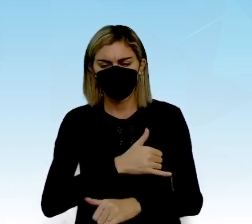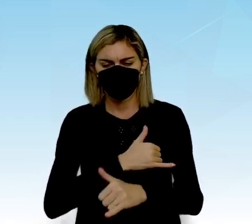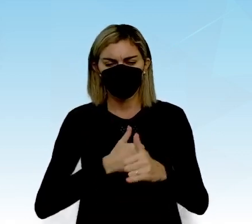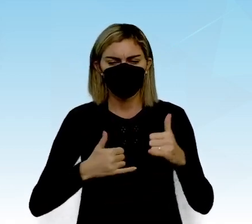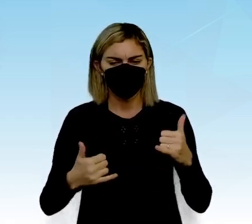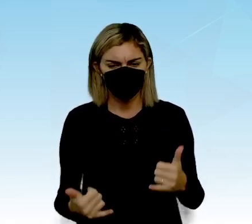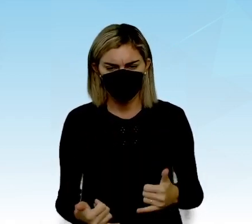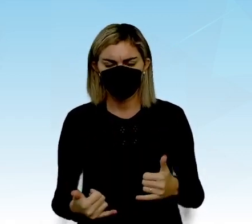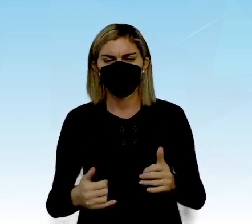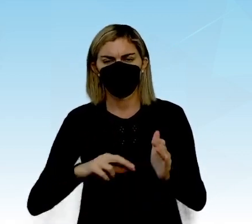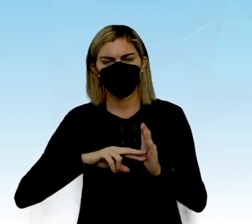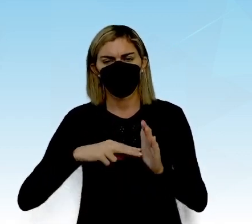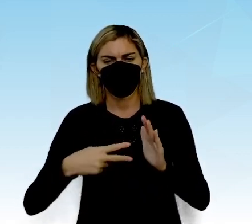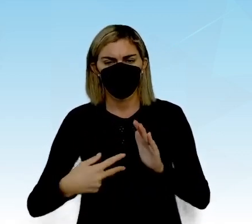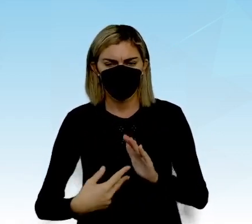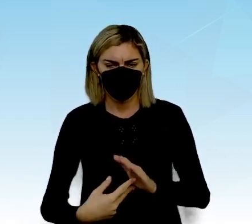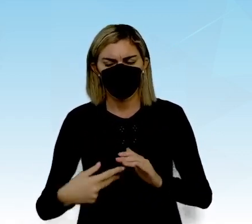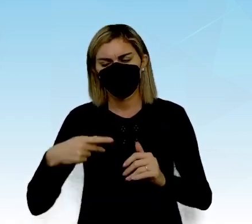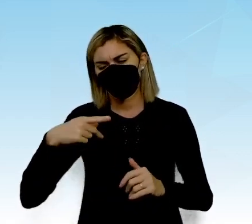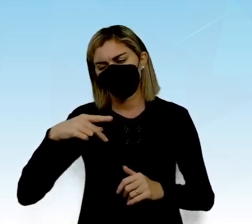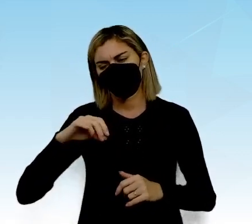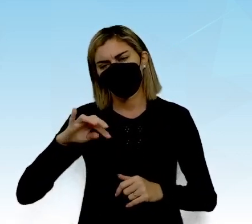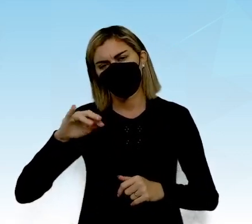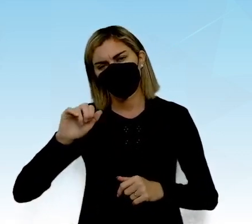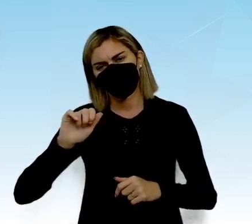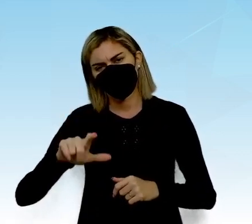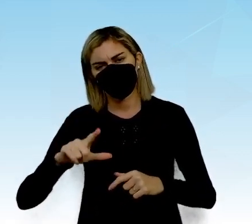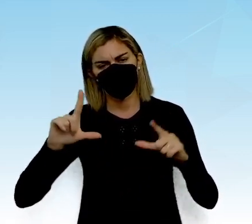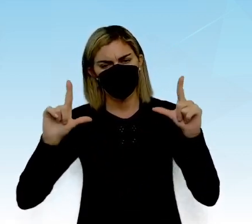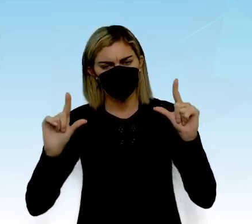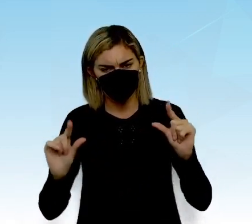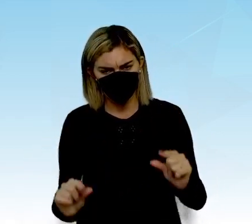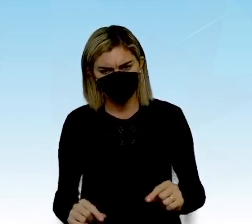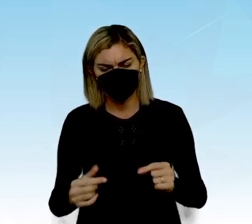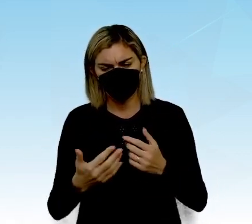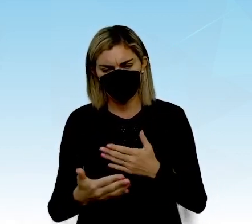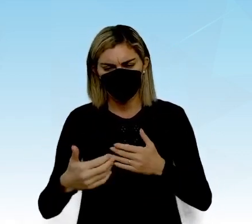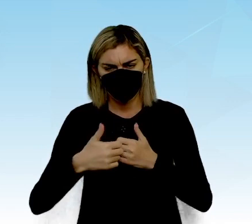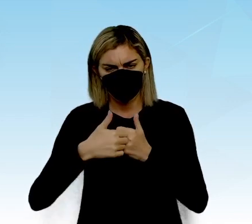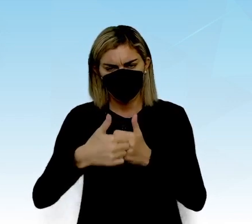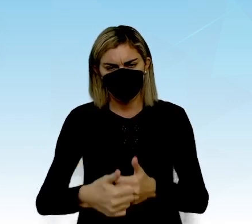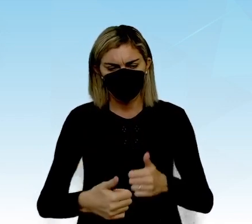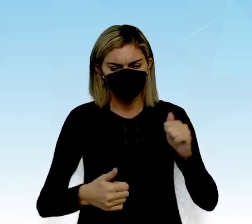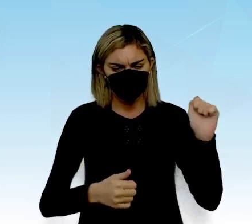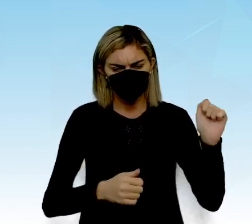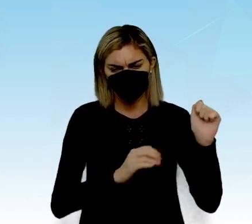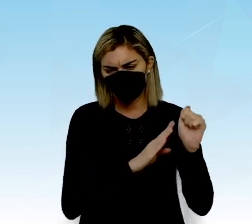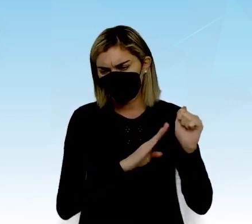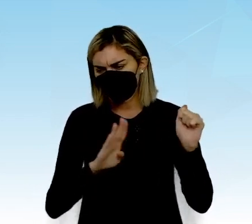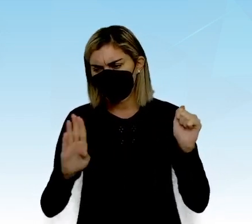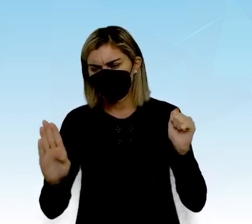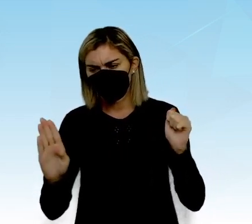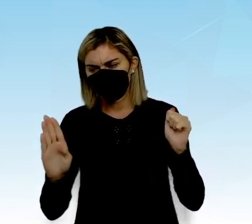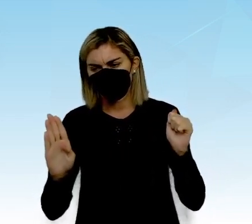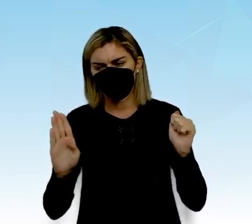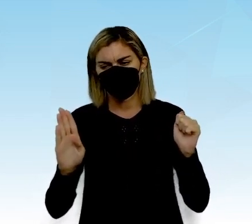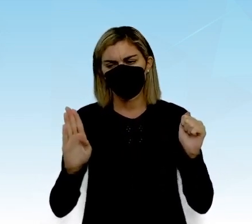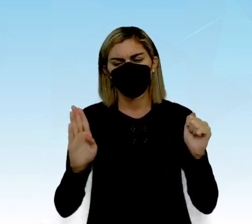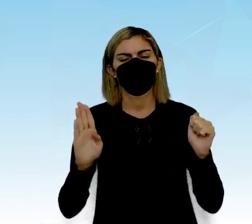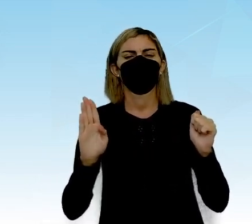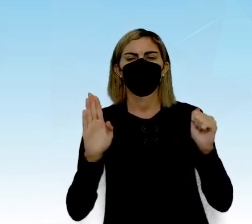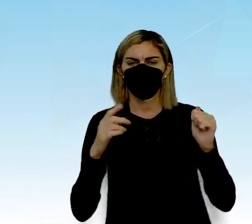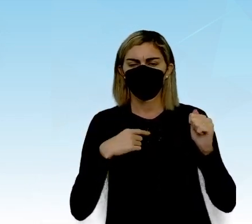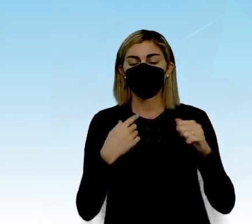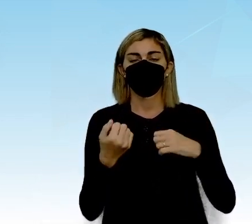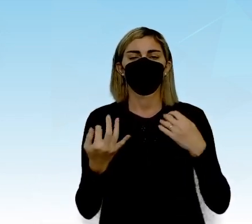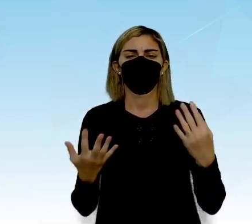no sentido do potencial menor. Ela vai de A para B, ela vai em busca do potencial menor.